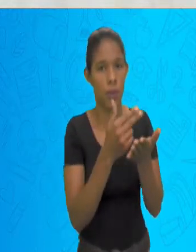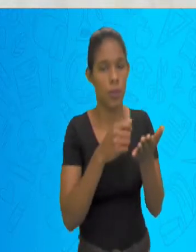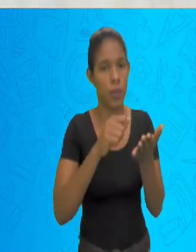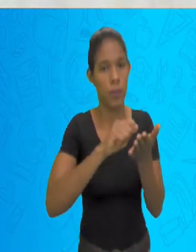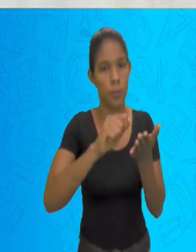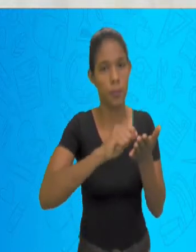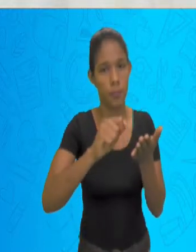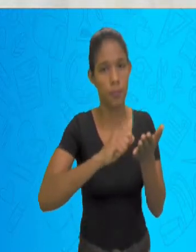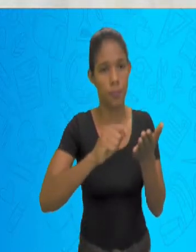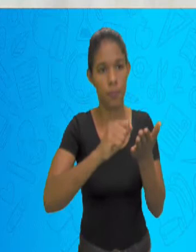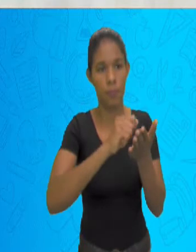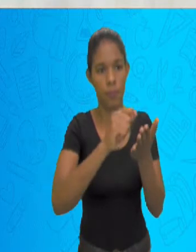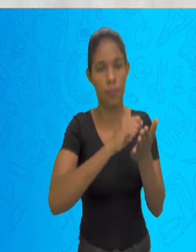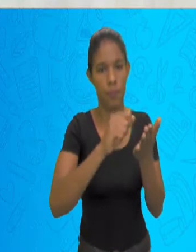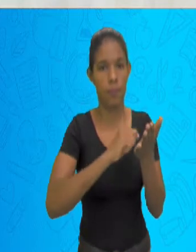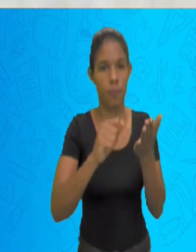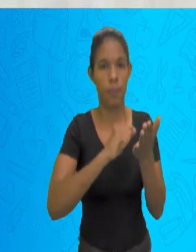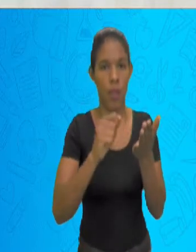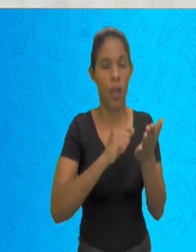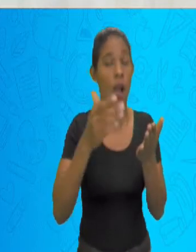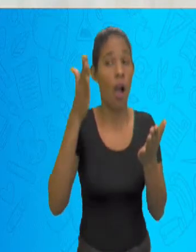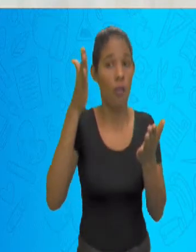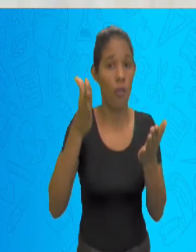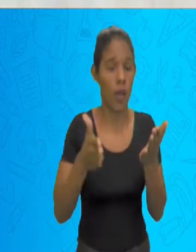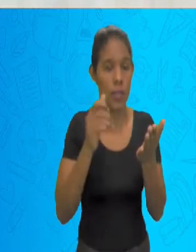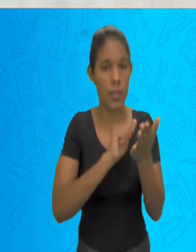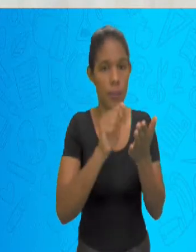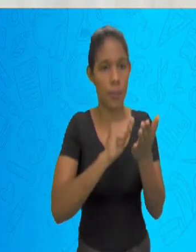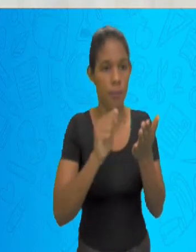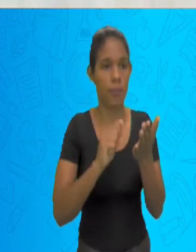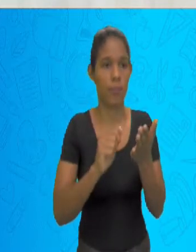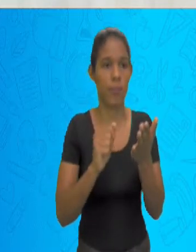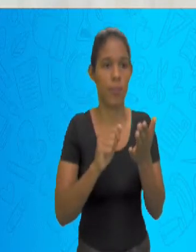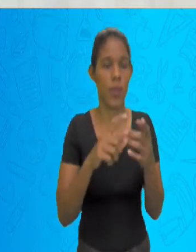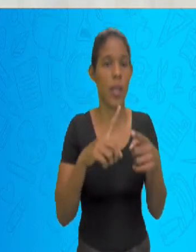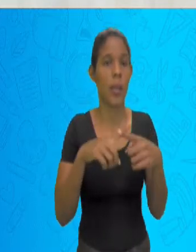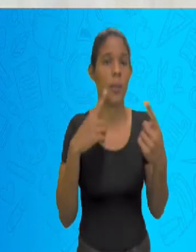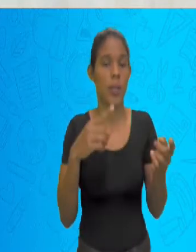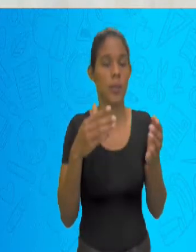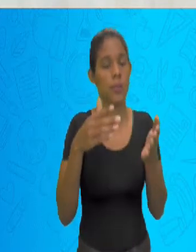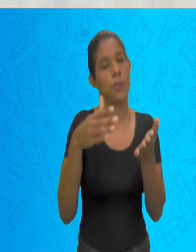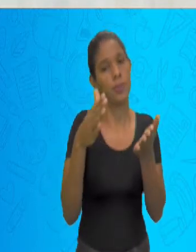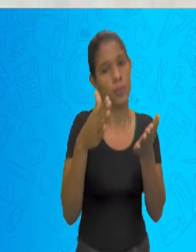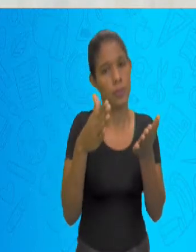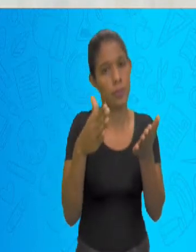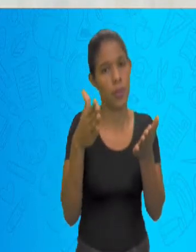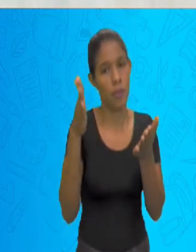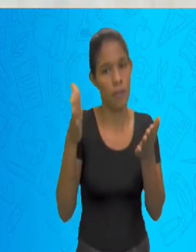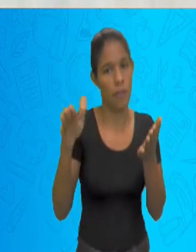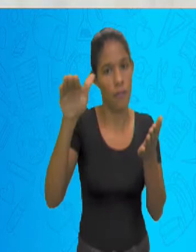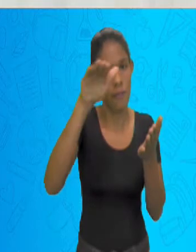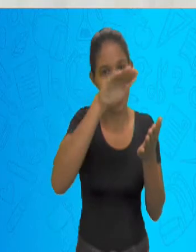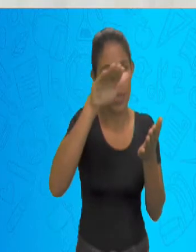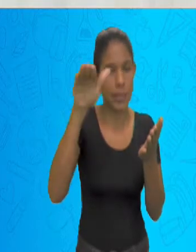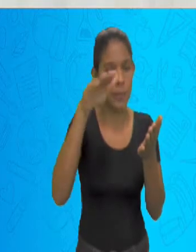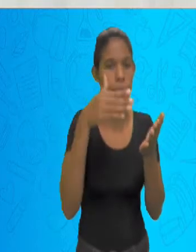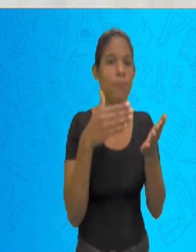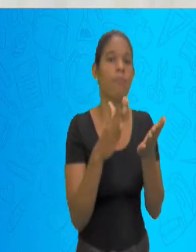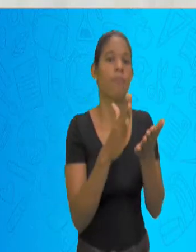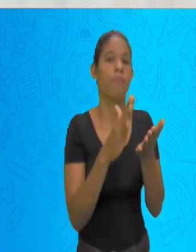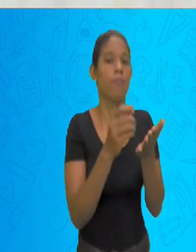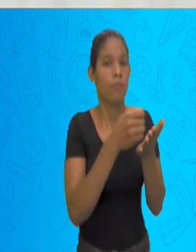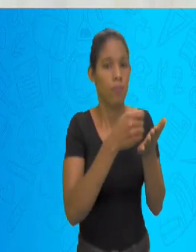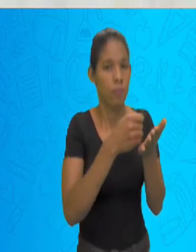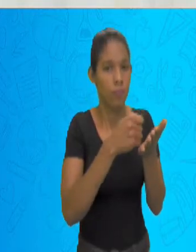face, ok? Colore a sua face. Mais uma face. Vou colorir só mais uma face aqui para vocês